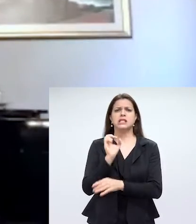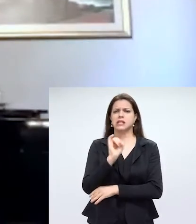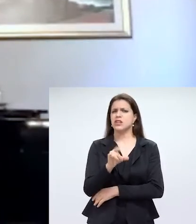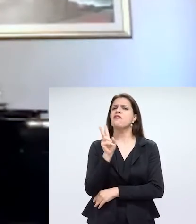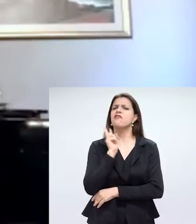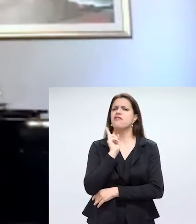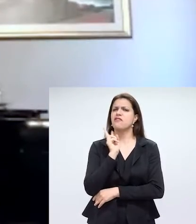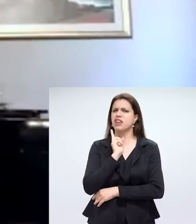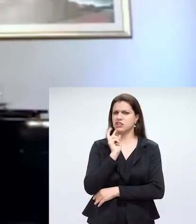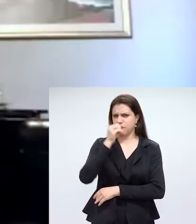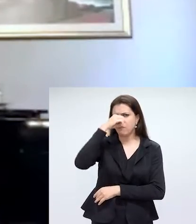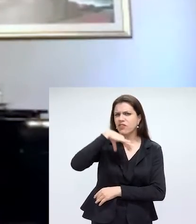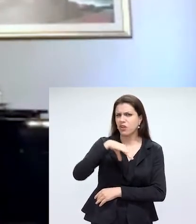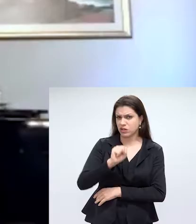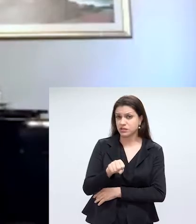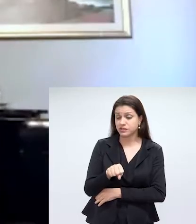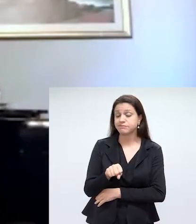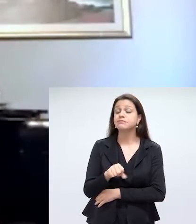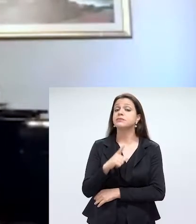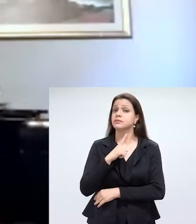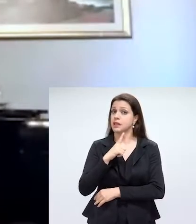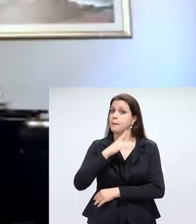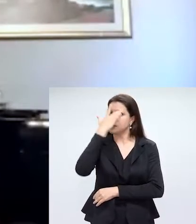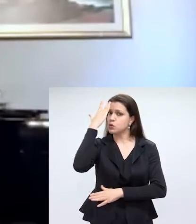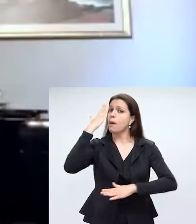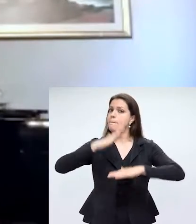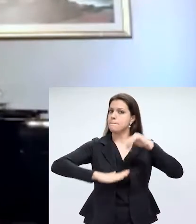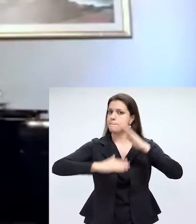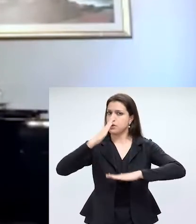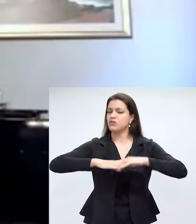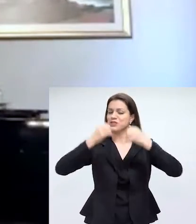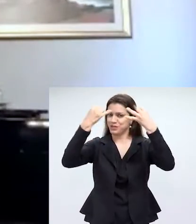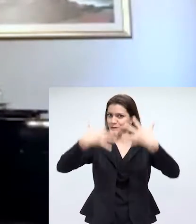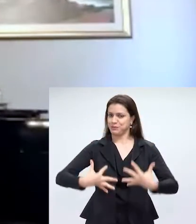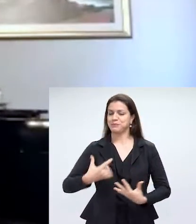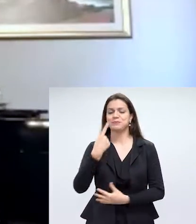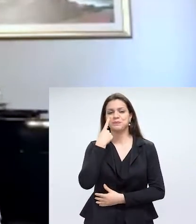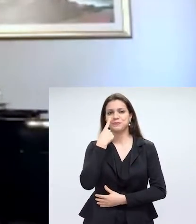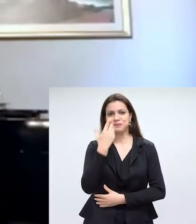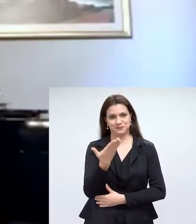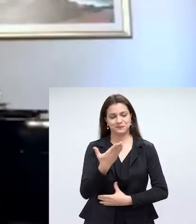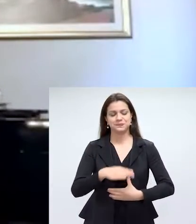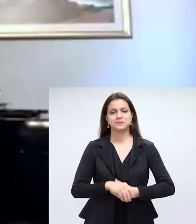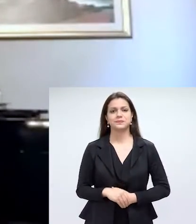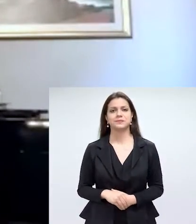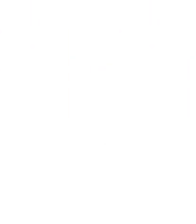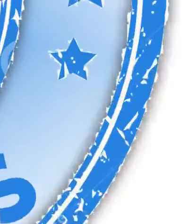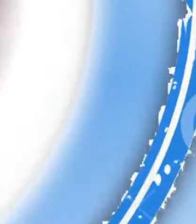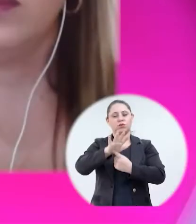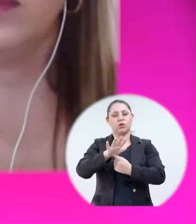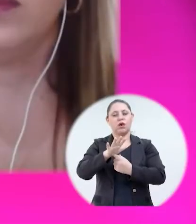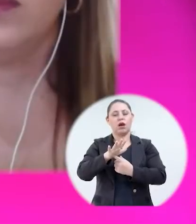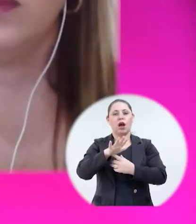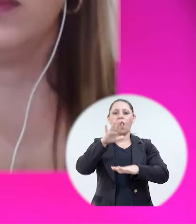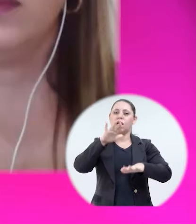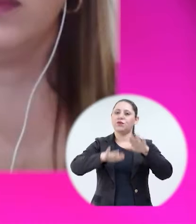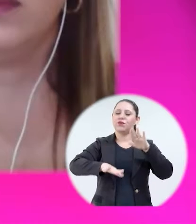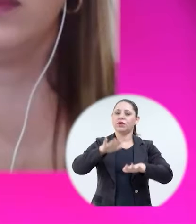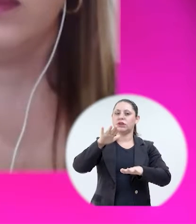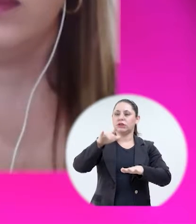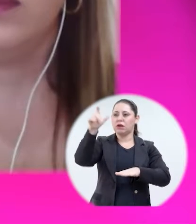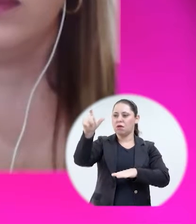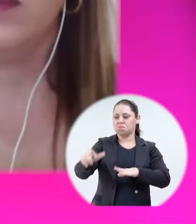vítimas desses tipos de agressões? Nós ouvimos especialistas no assunto, vamos conferir. Muitas vezes